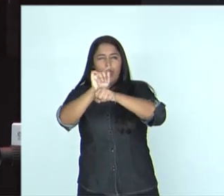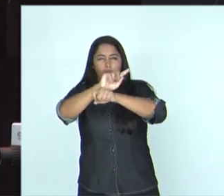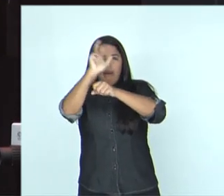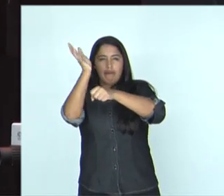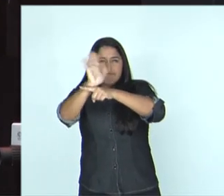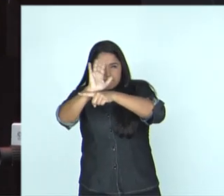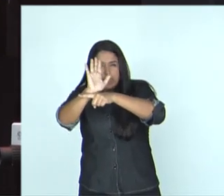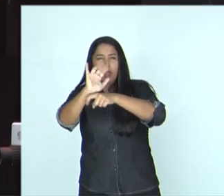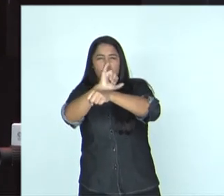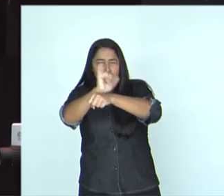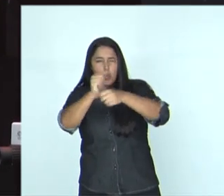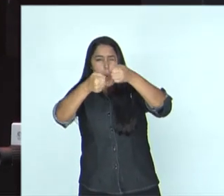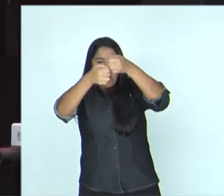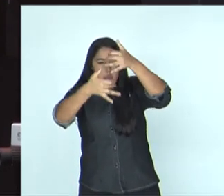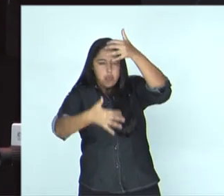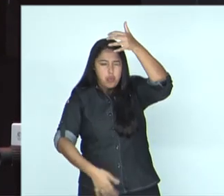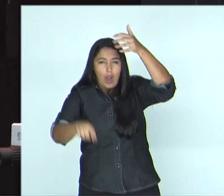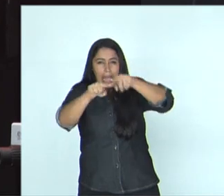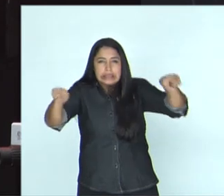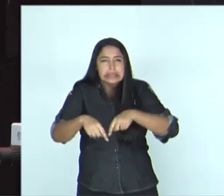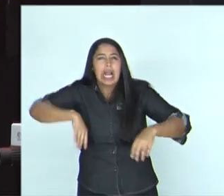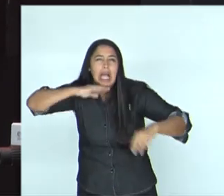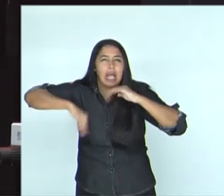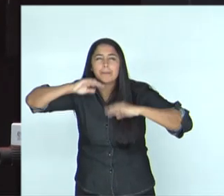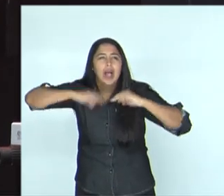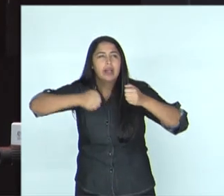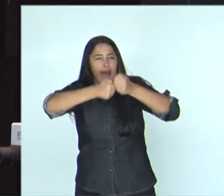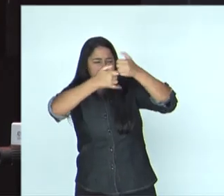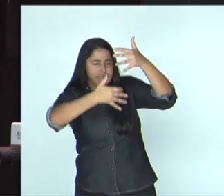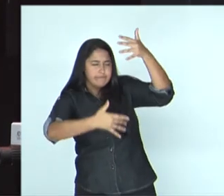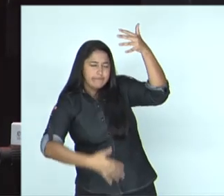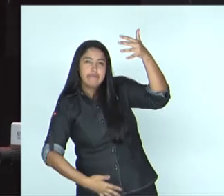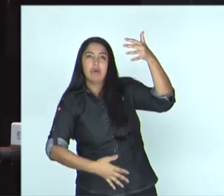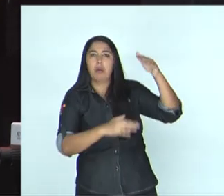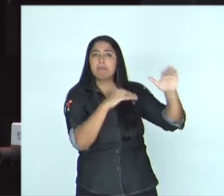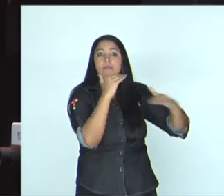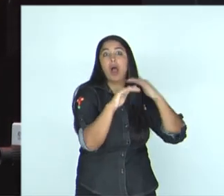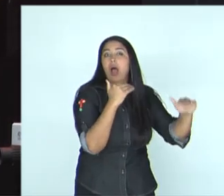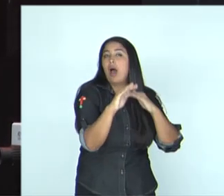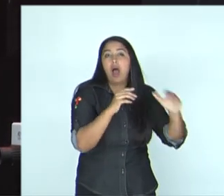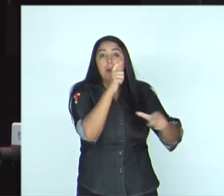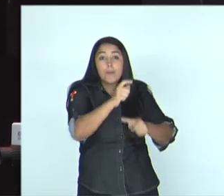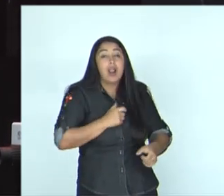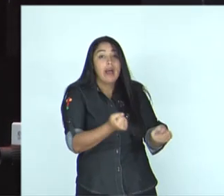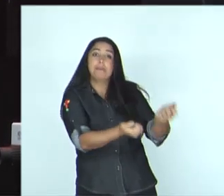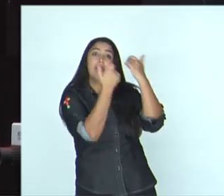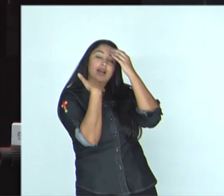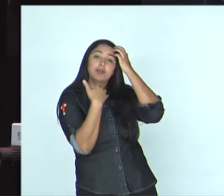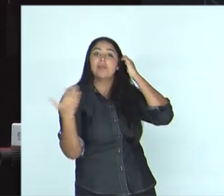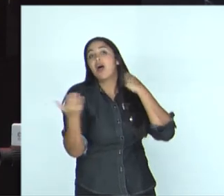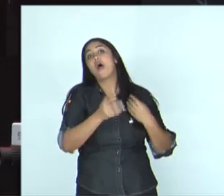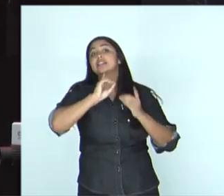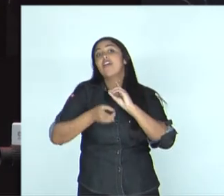está conosco neste culto ao nosso Deus. E daqui a pouco eu vou te desafiar a escrever uma frase aqui